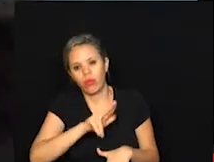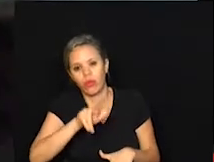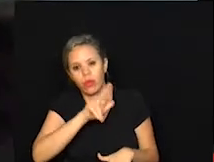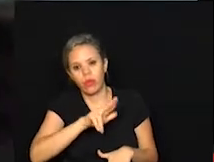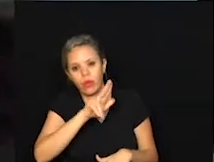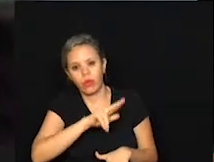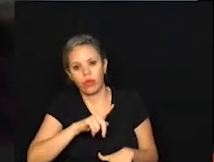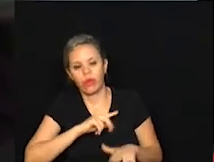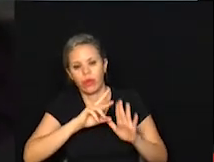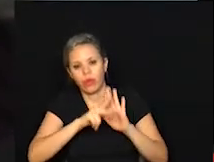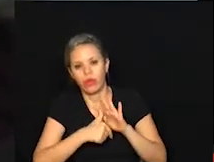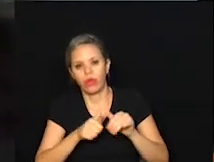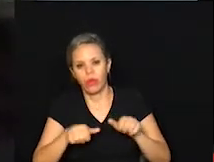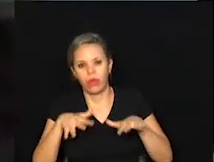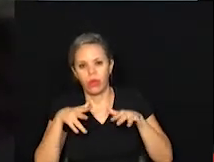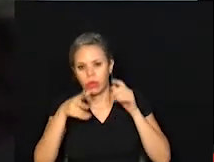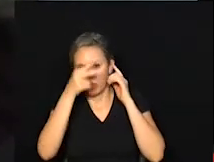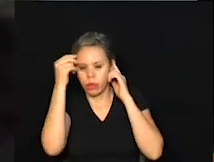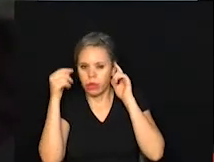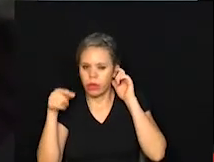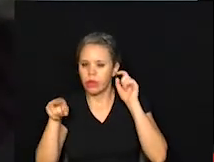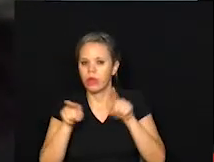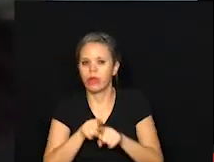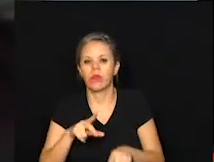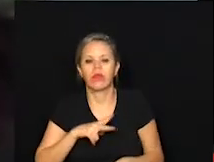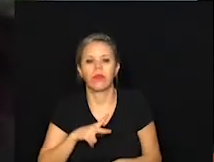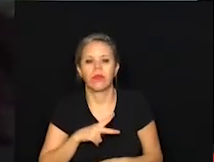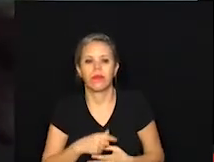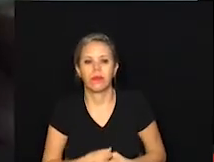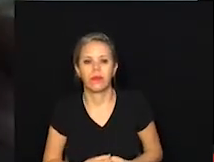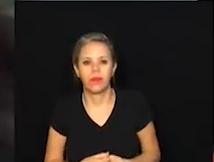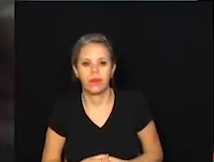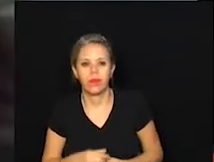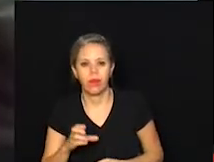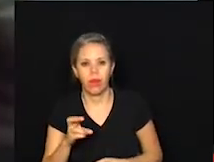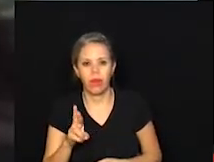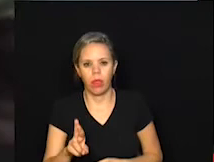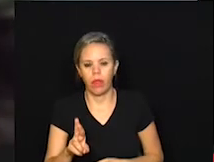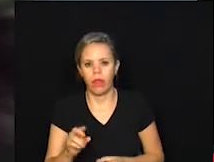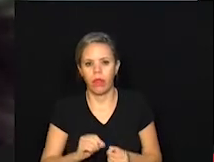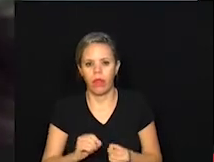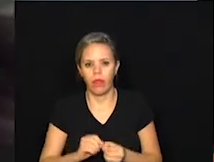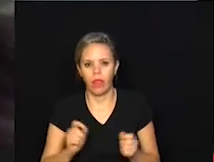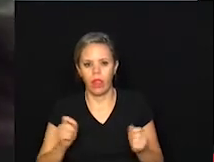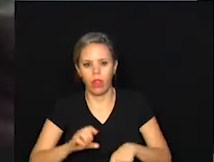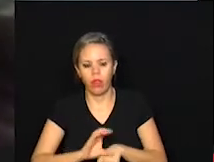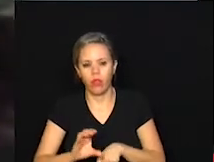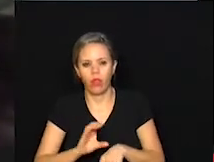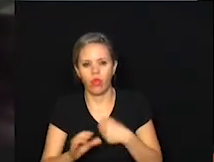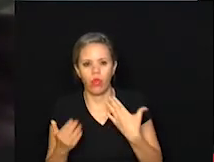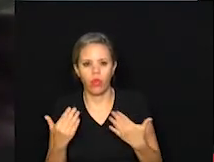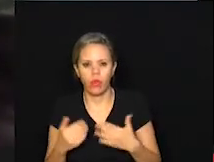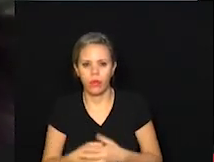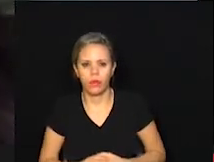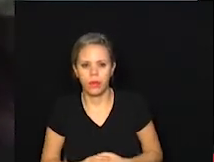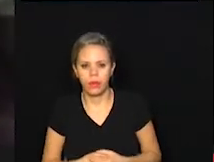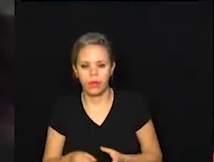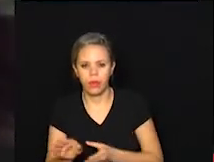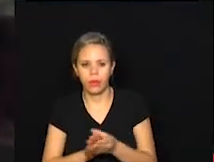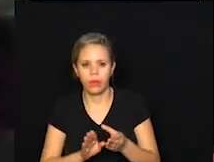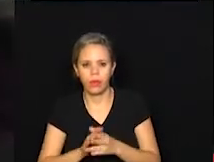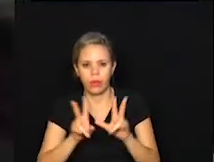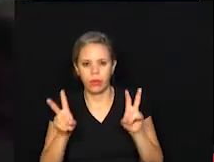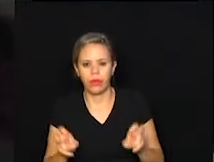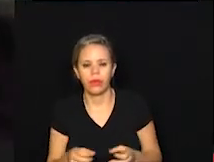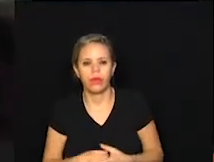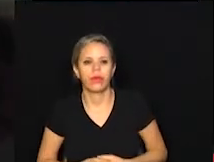e demais órgãos públicos, também privados e públicos, o CR faz essa capacitação, conversa e orienta a respeito